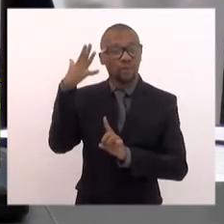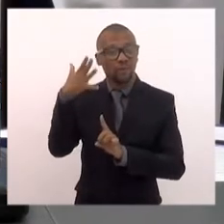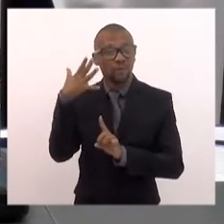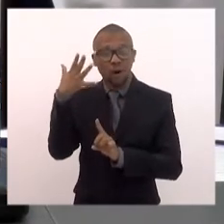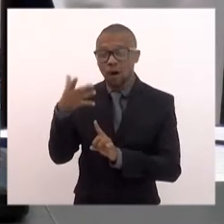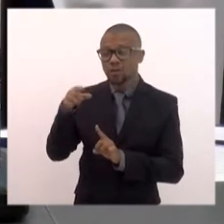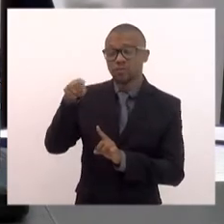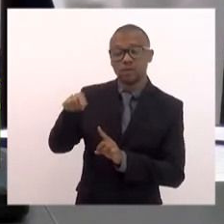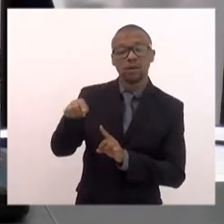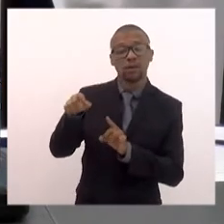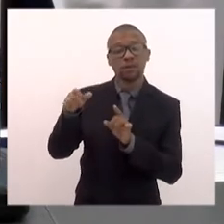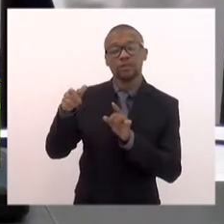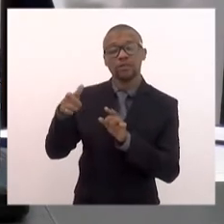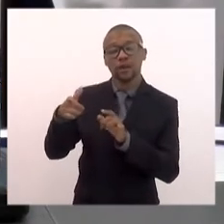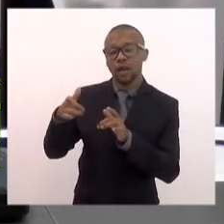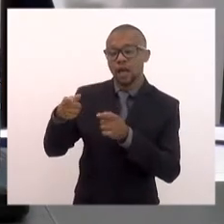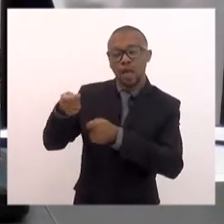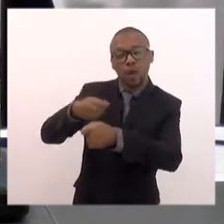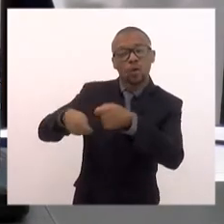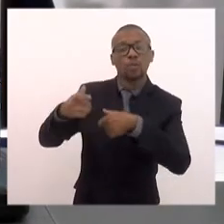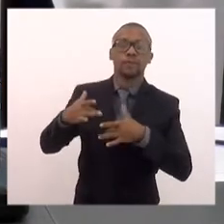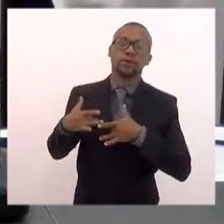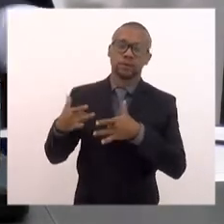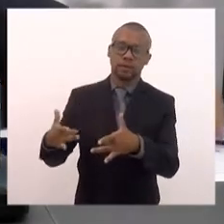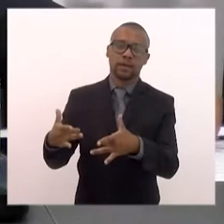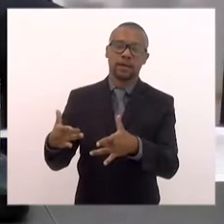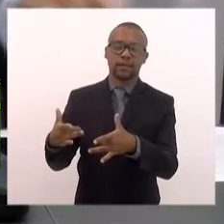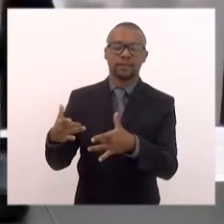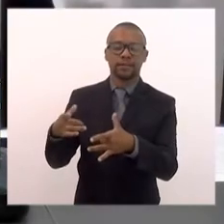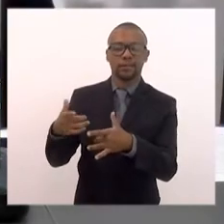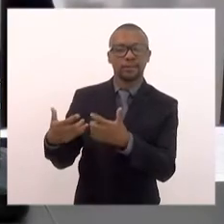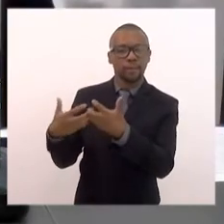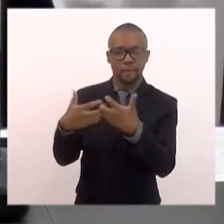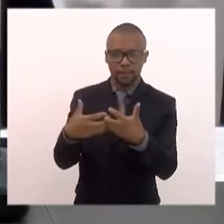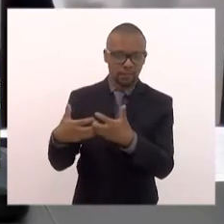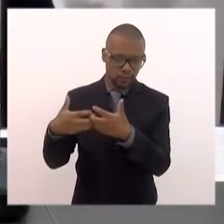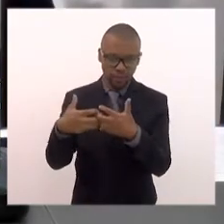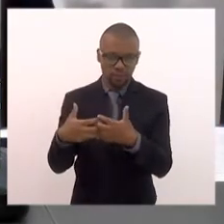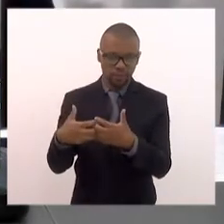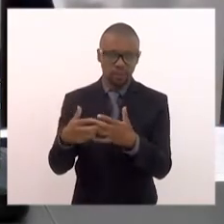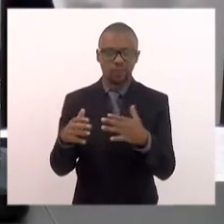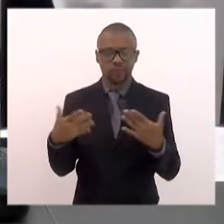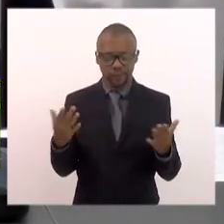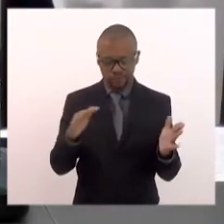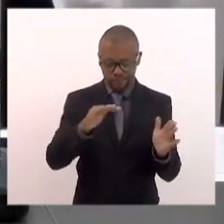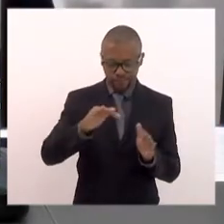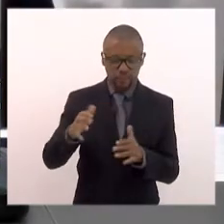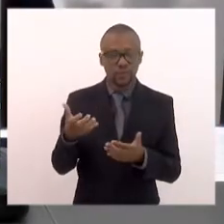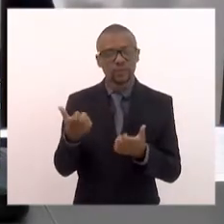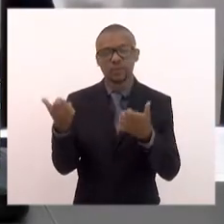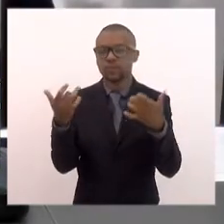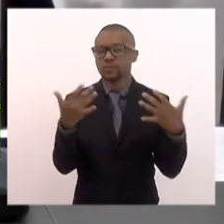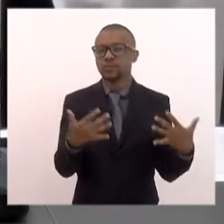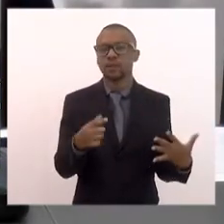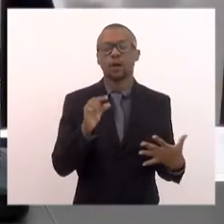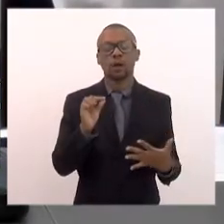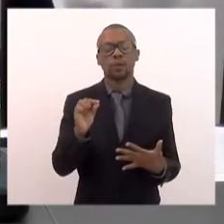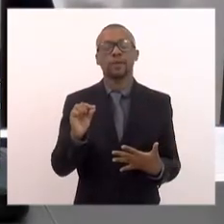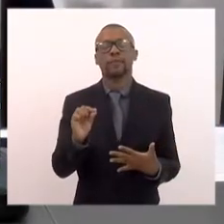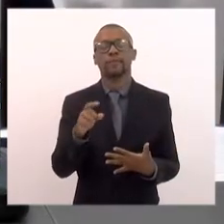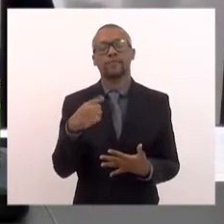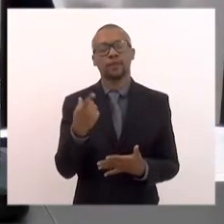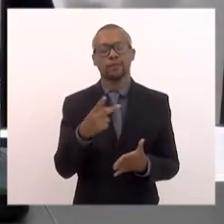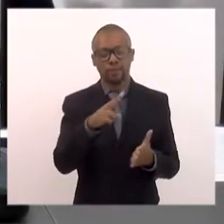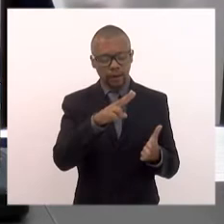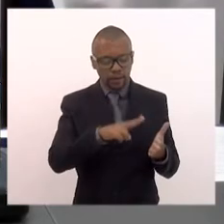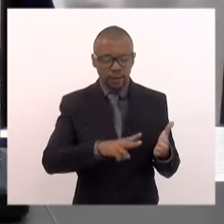ao Fórum de Economia Solidária de Petrópolis. Bom, eu queria, então, dizer o seguinte. Nós vamos fazer aqui uma leitura